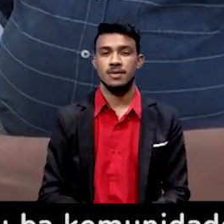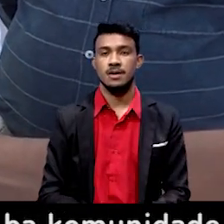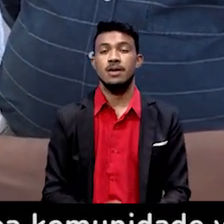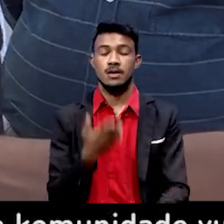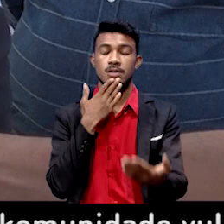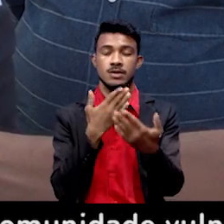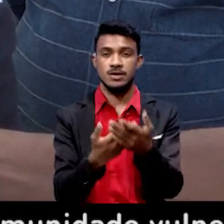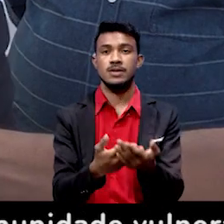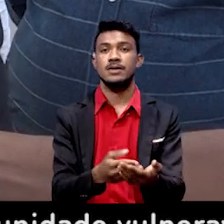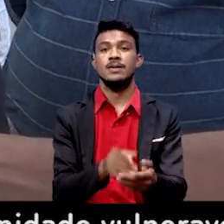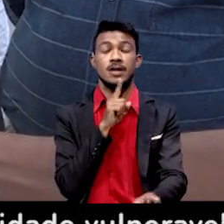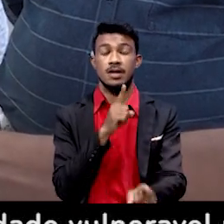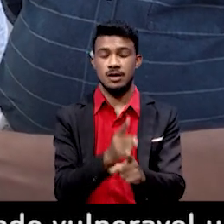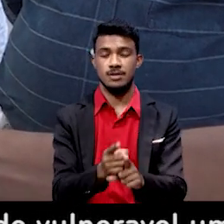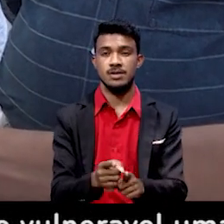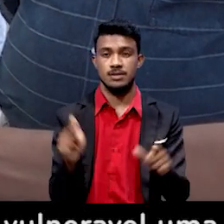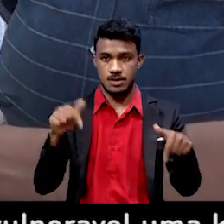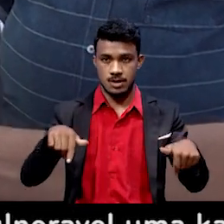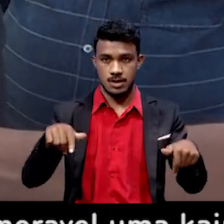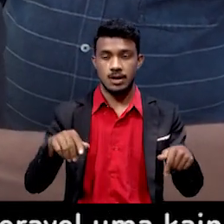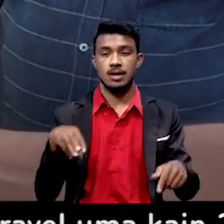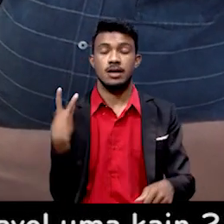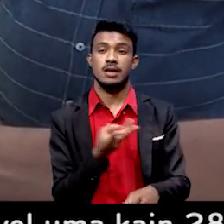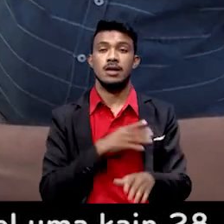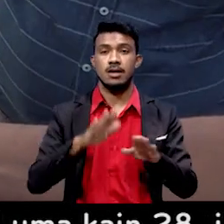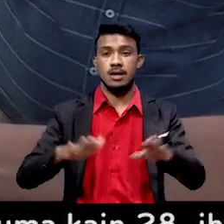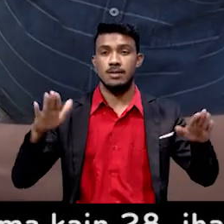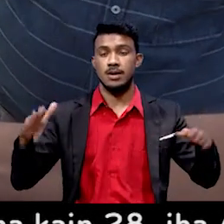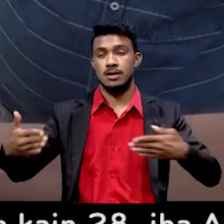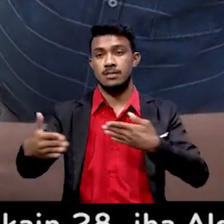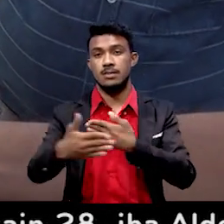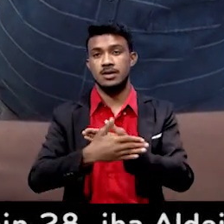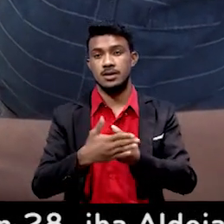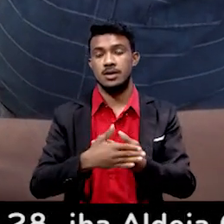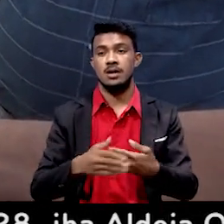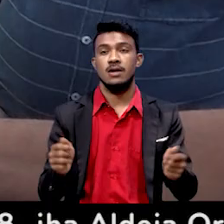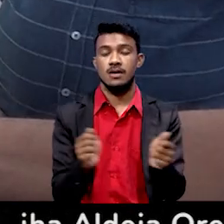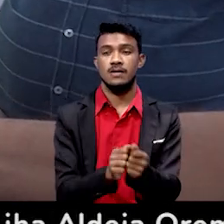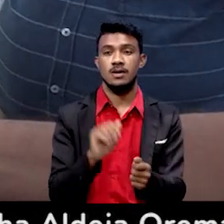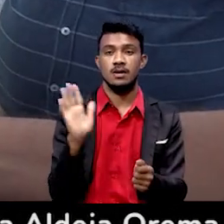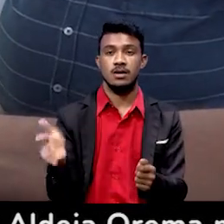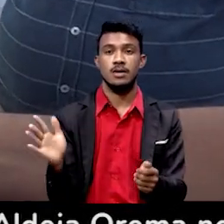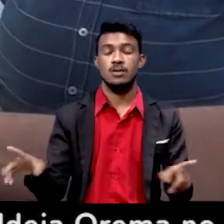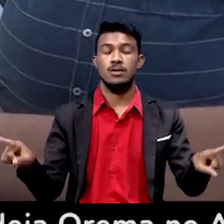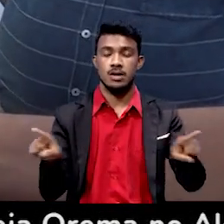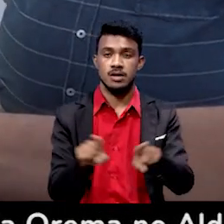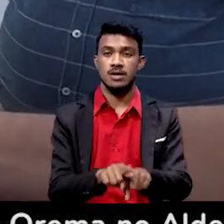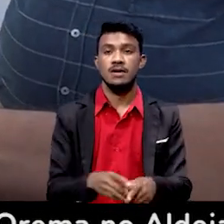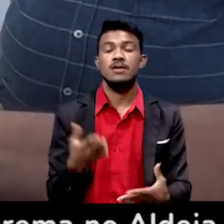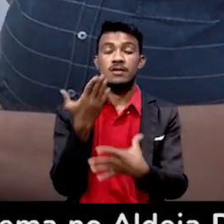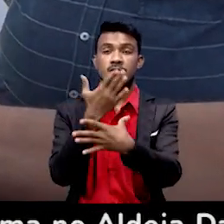benefício bom para vocês, mas tem a lavar, que é o Rio Limanulo. Também, não faz